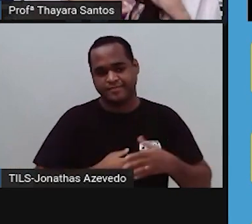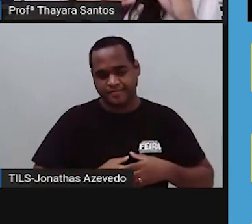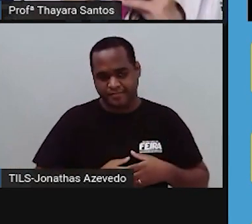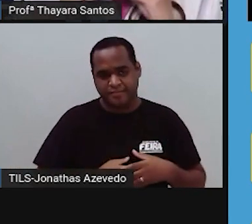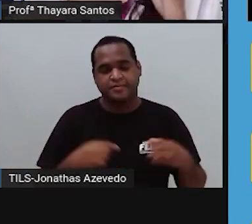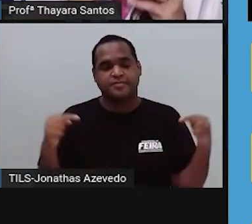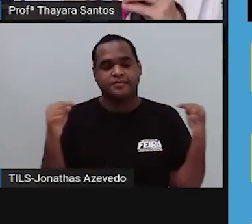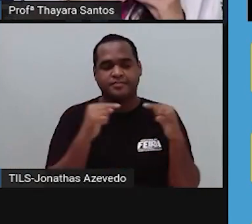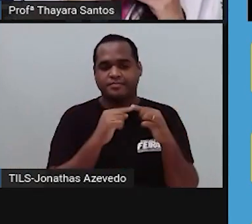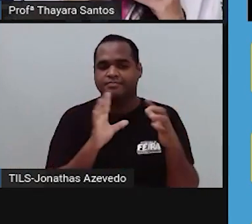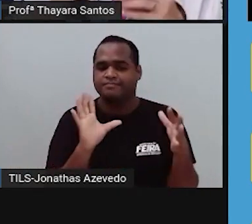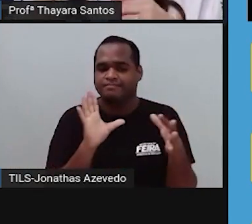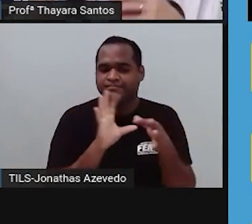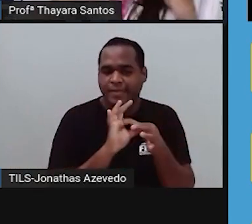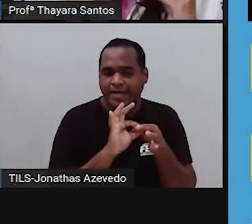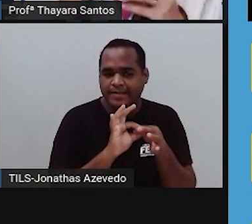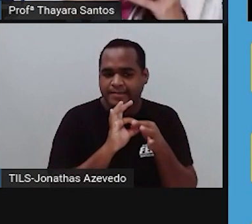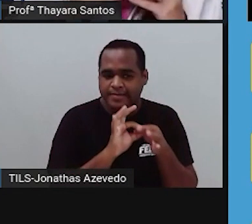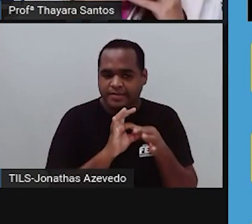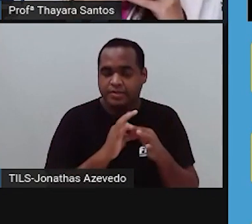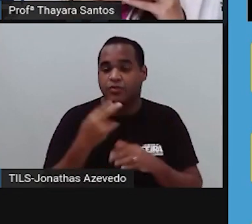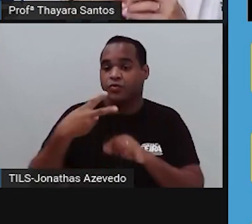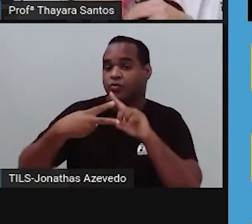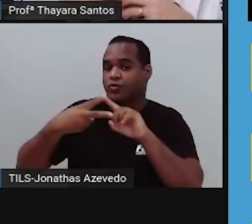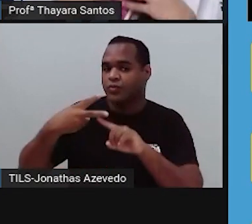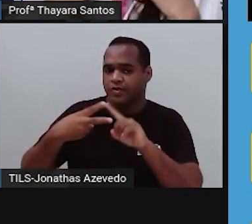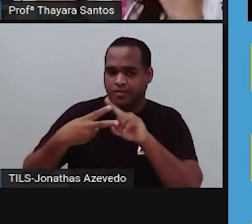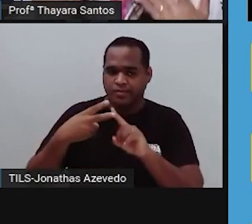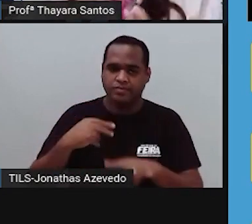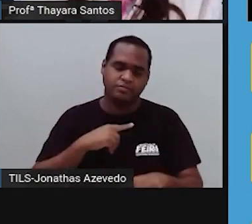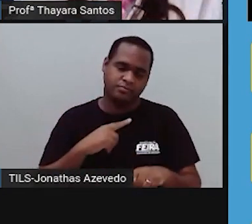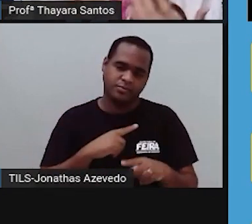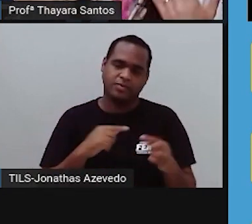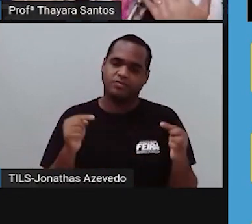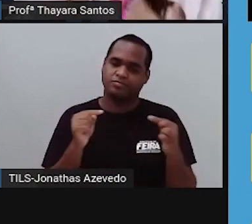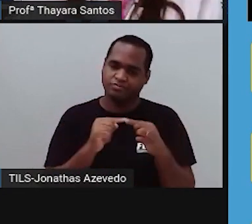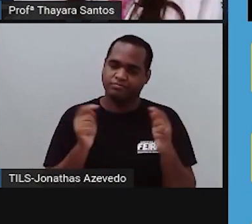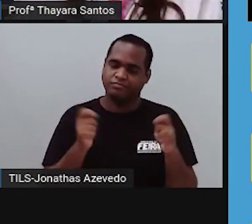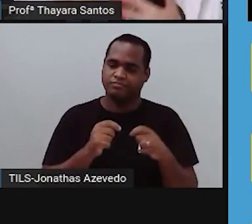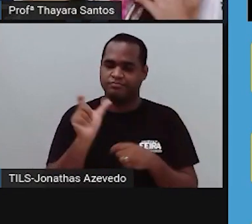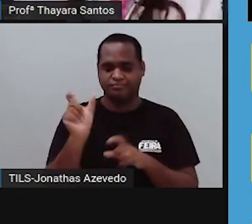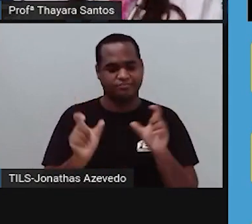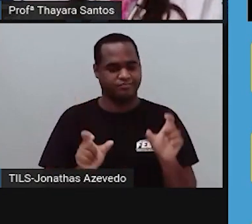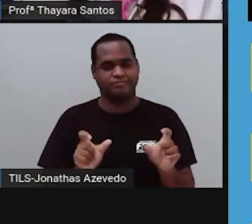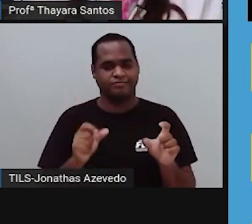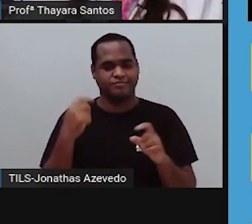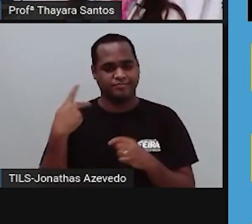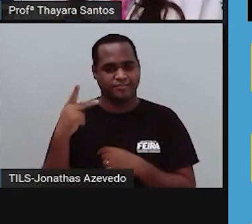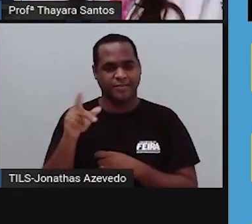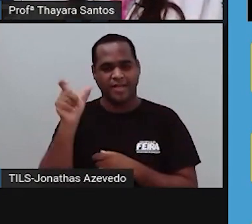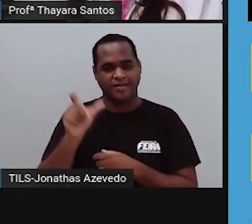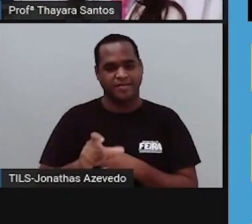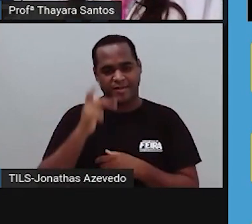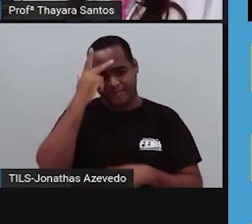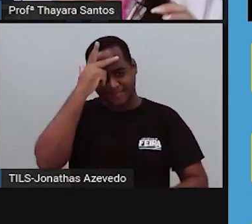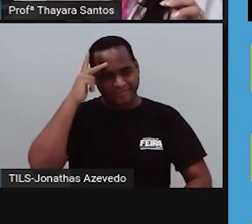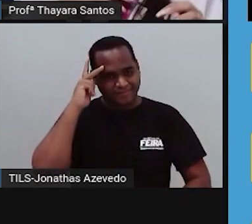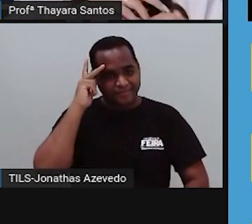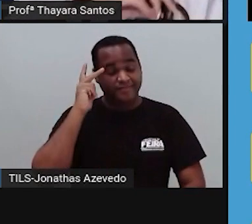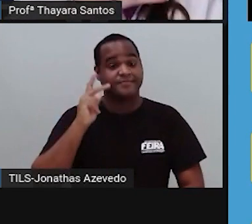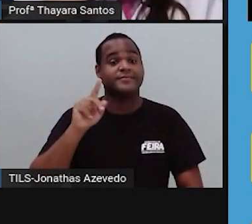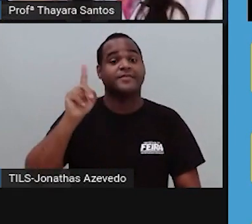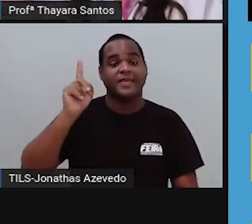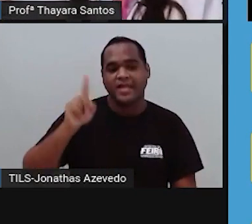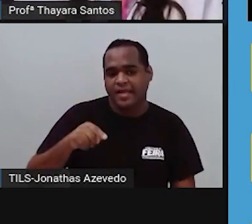essa combinação ali desses dois materiais genéticos é que vai dar as características daquele indivíduo. Então,